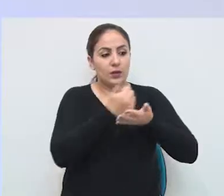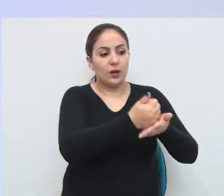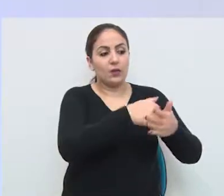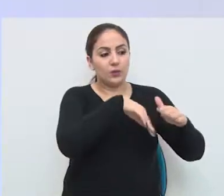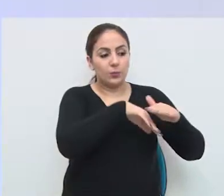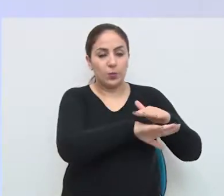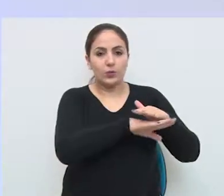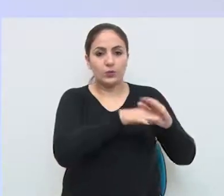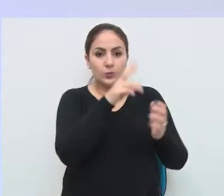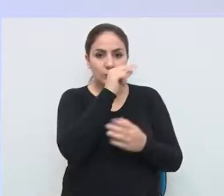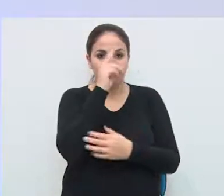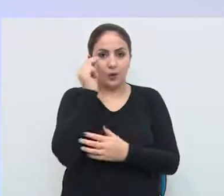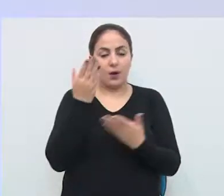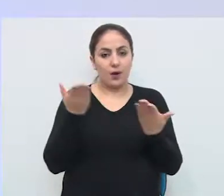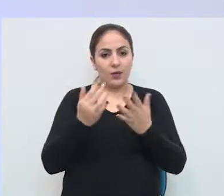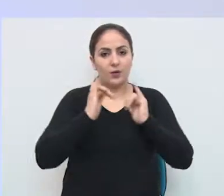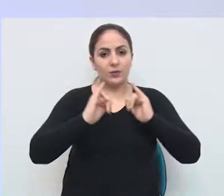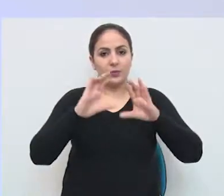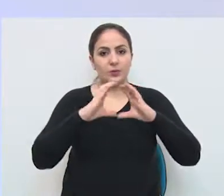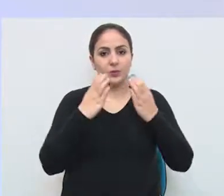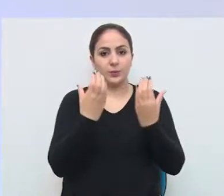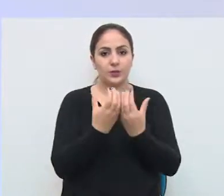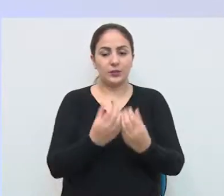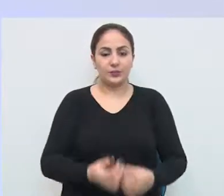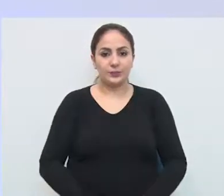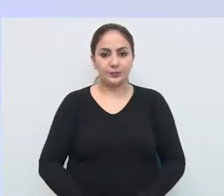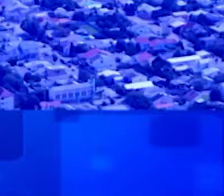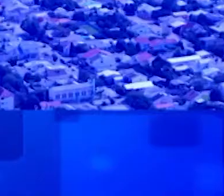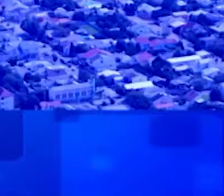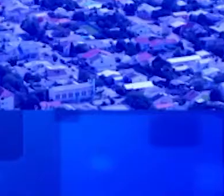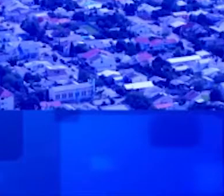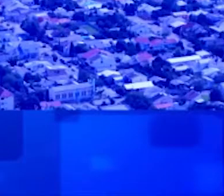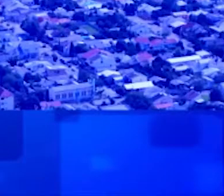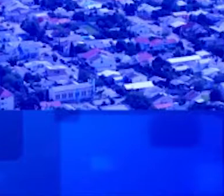municipal. A partir de agora, no canal da comunidade.